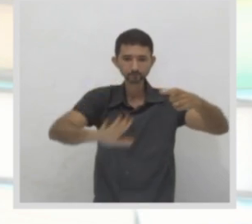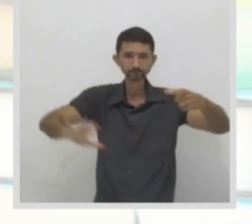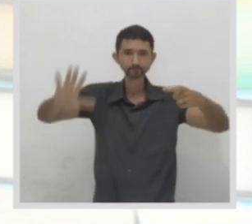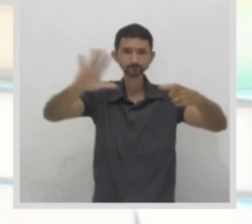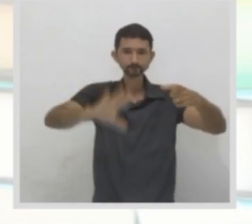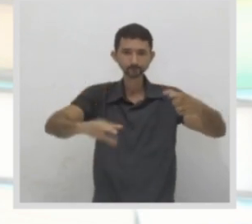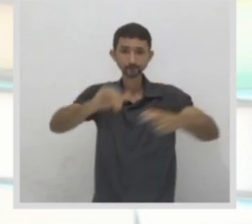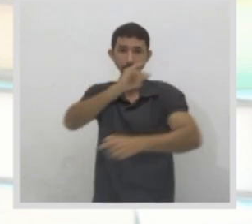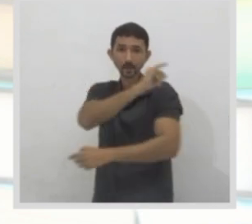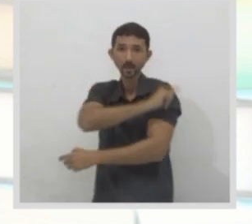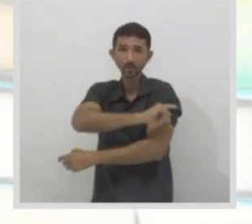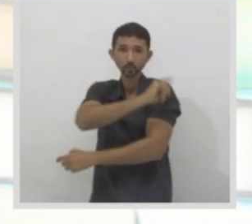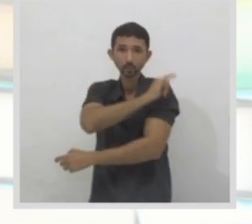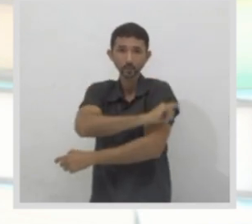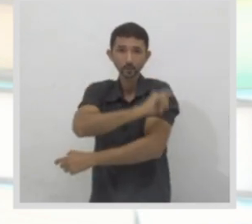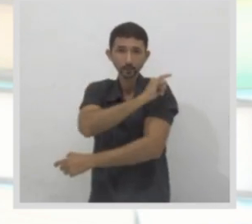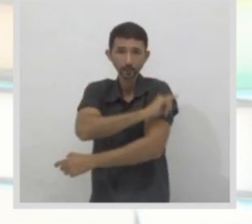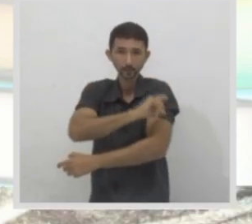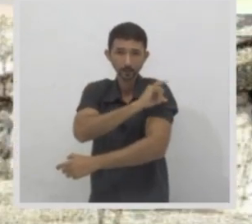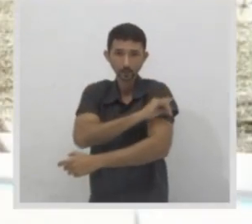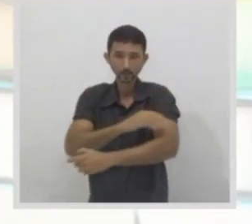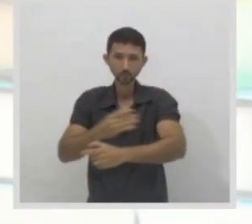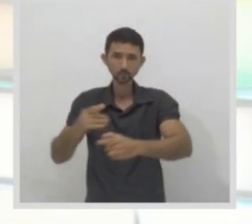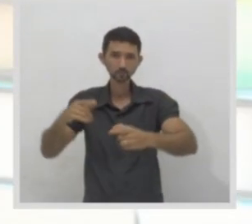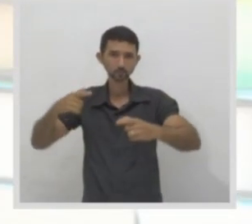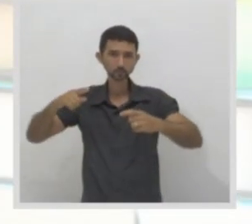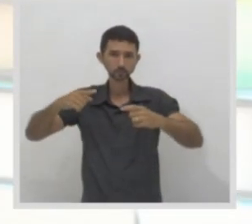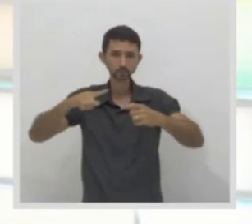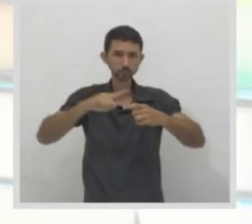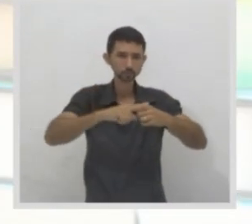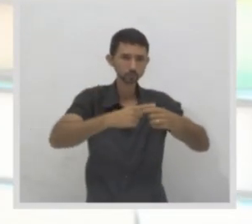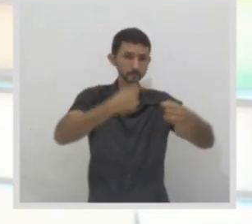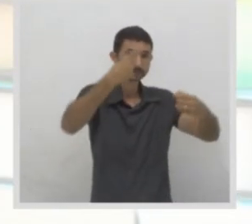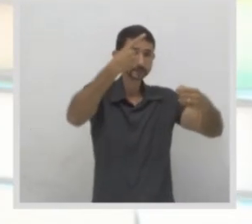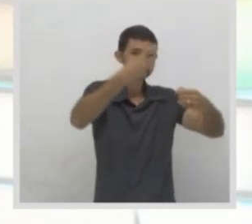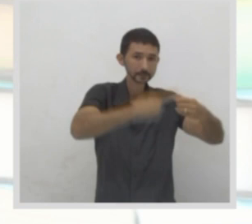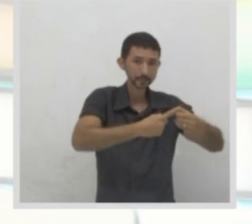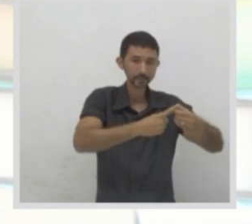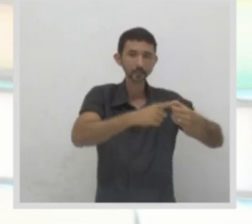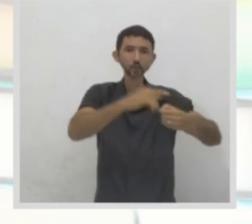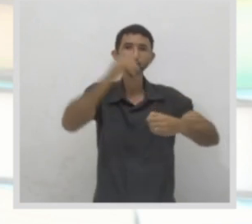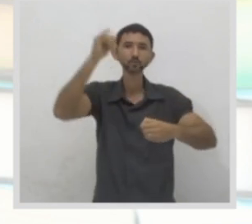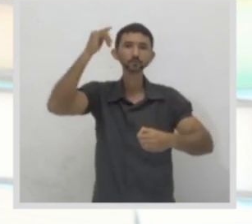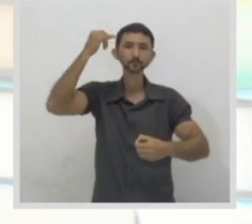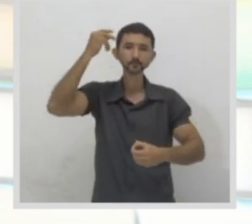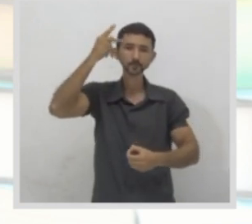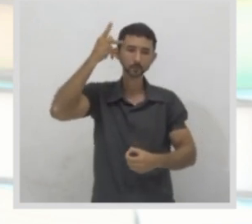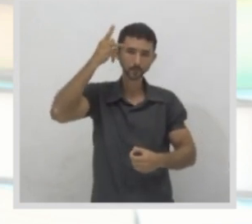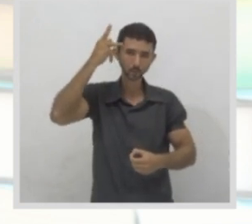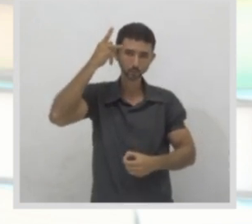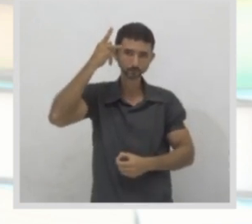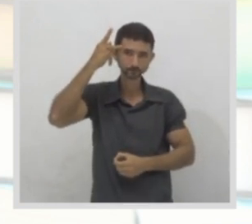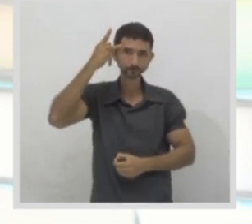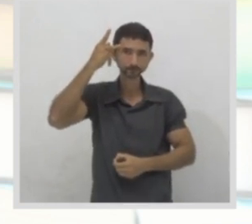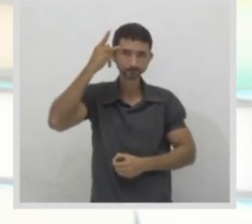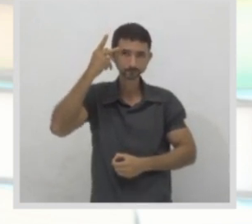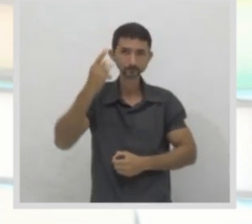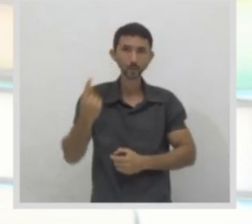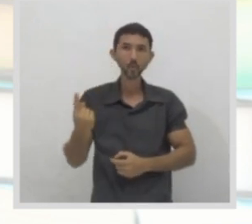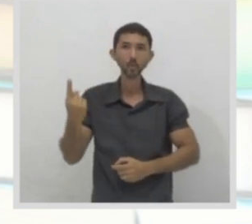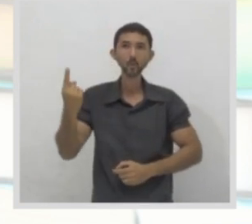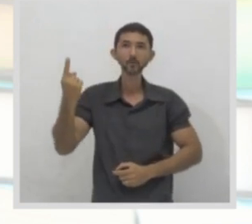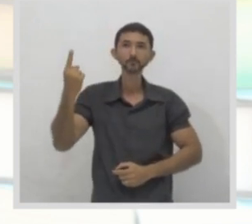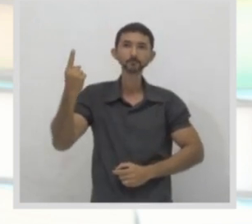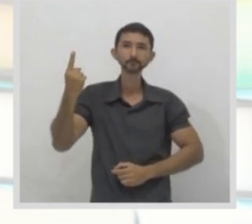Janeiro e para o interior de São Paulo, né? A gente tem uma imagem aqui bem ilustrativa de como essa atividade estava